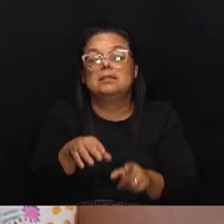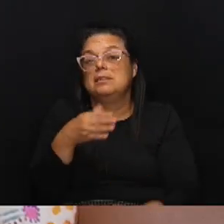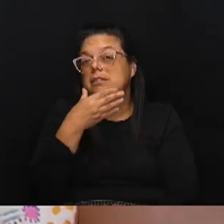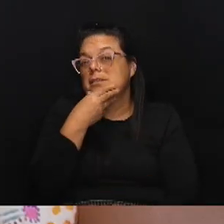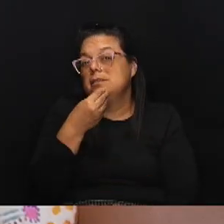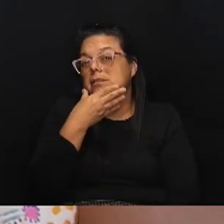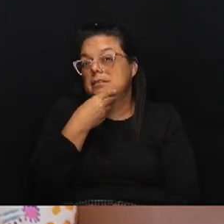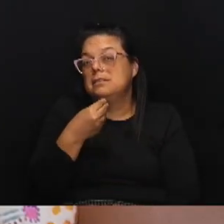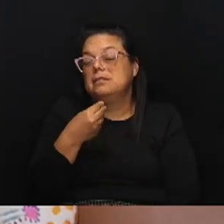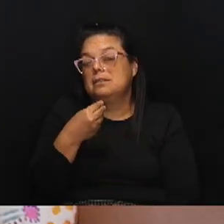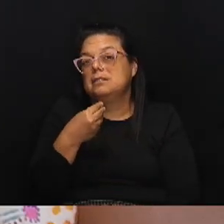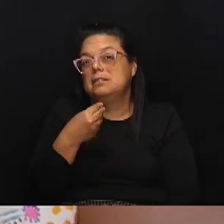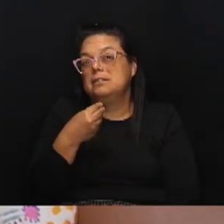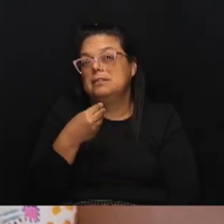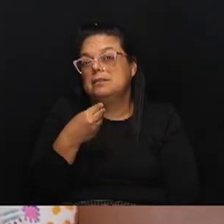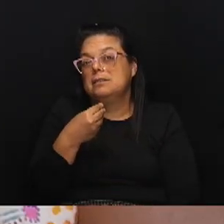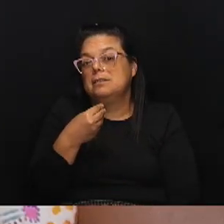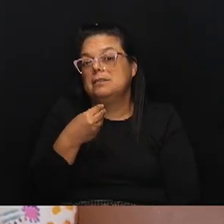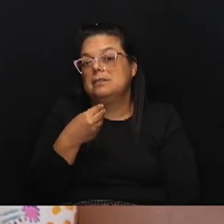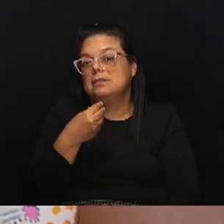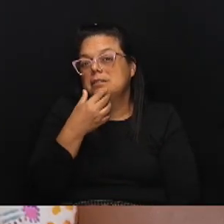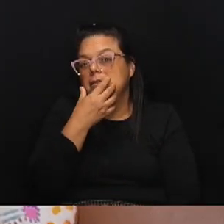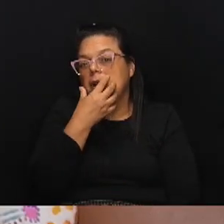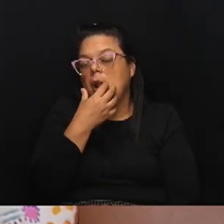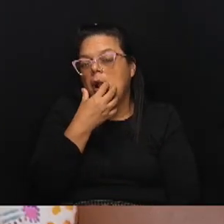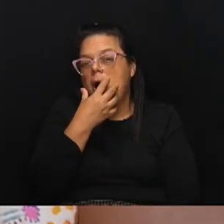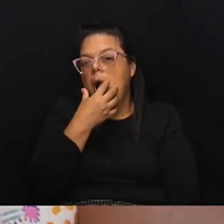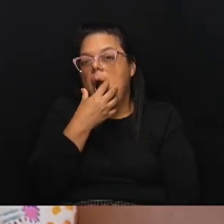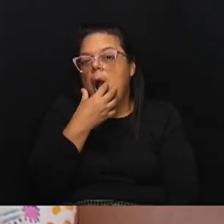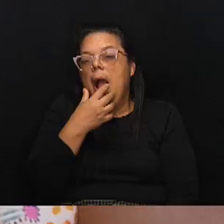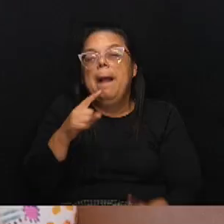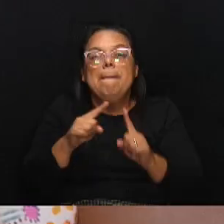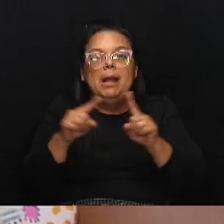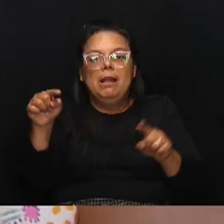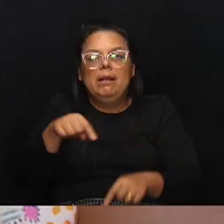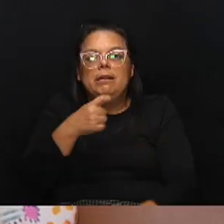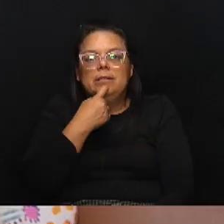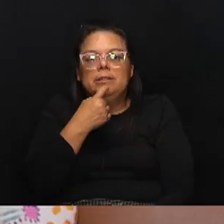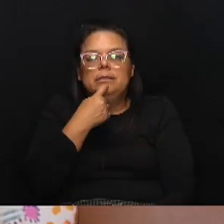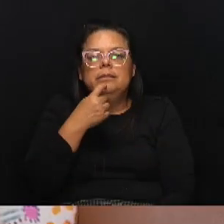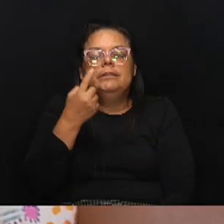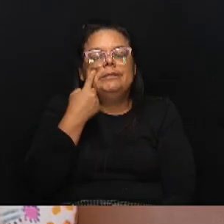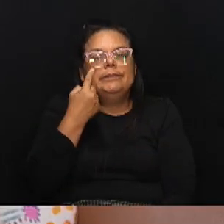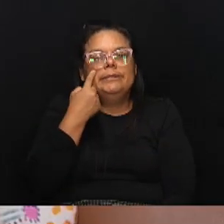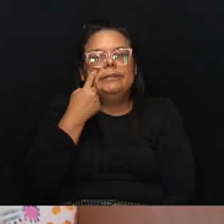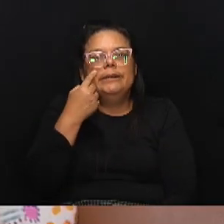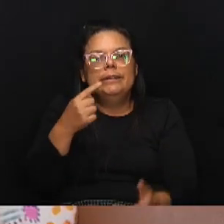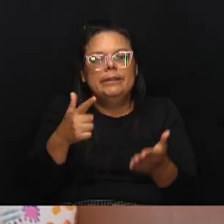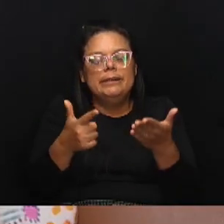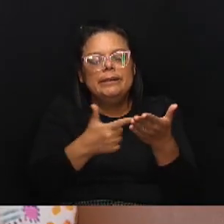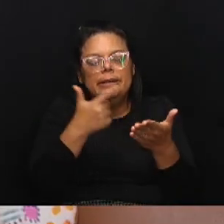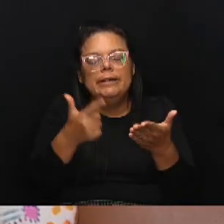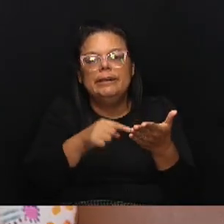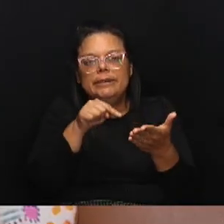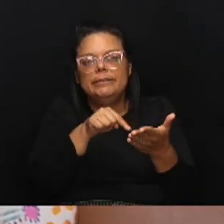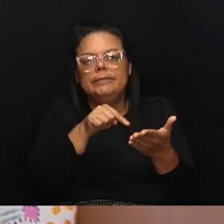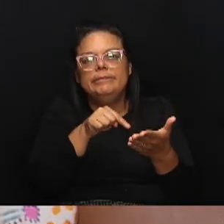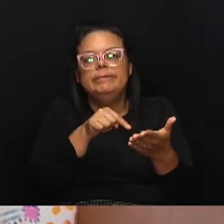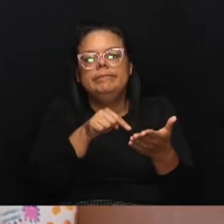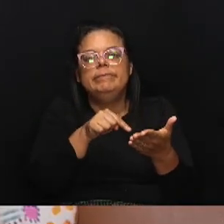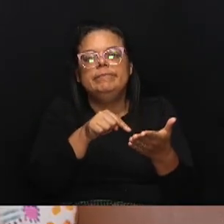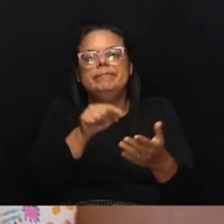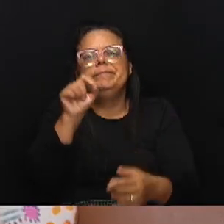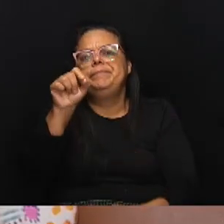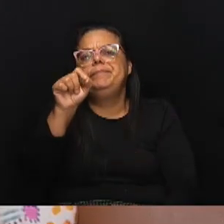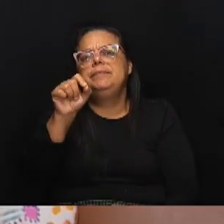von Binzer foi ser preceptora lá, né? Mas aqui em Campinas, quando você olha no jornal, quem